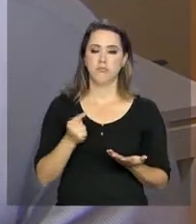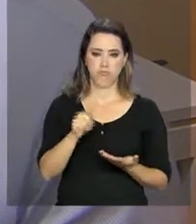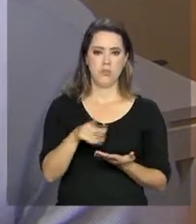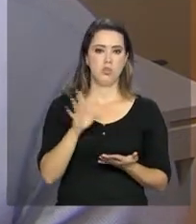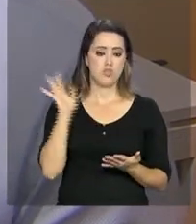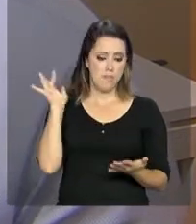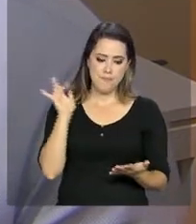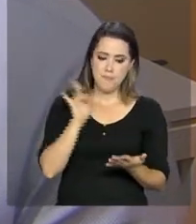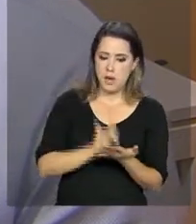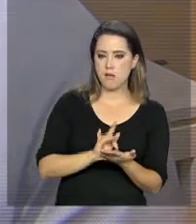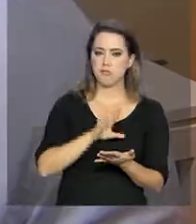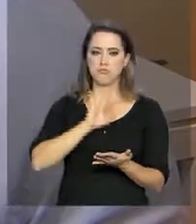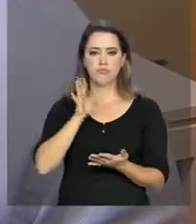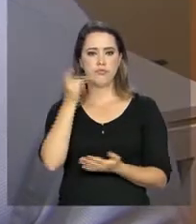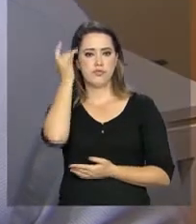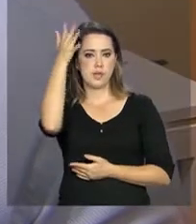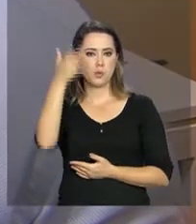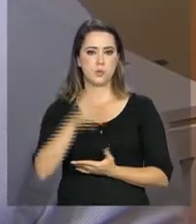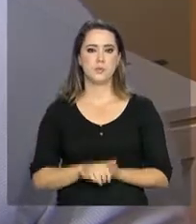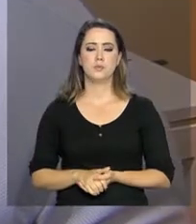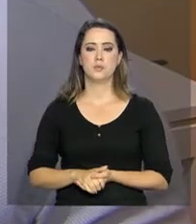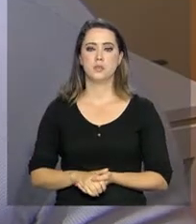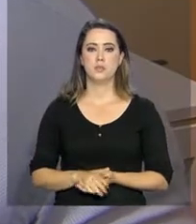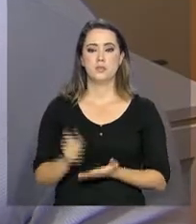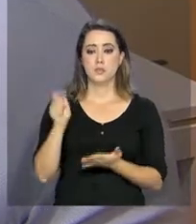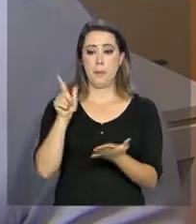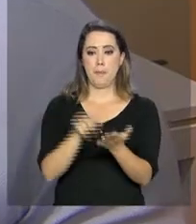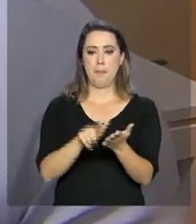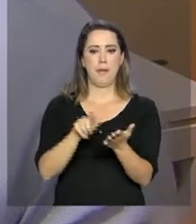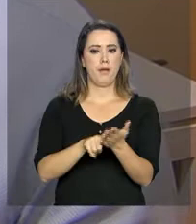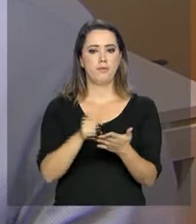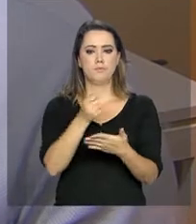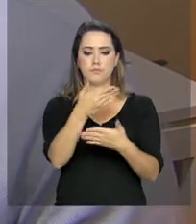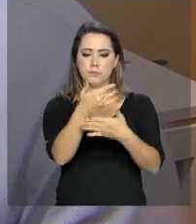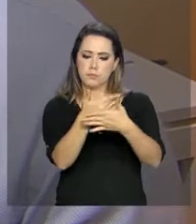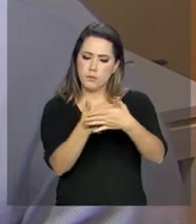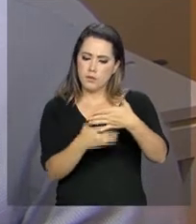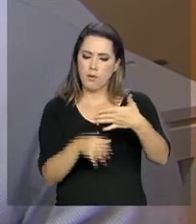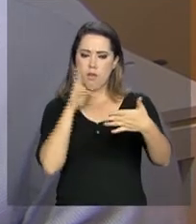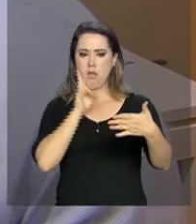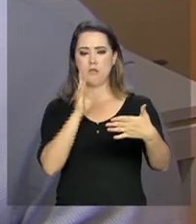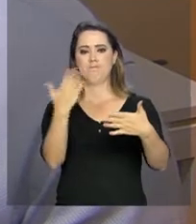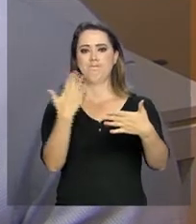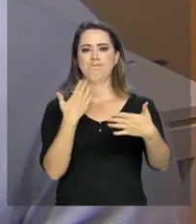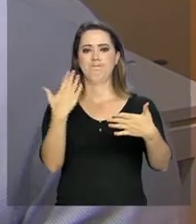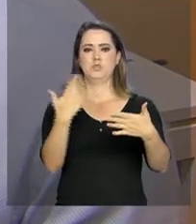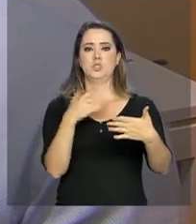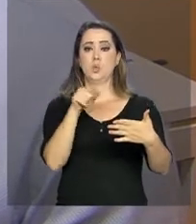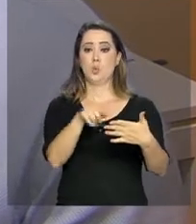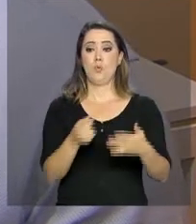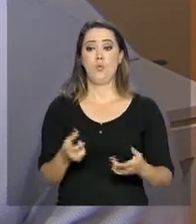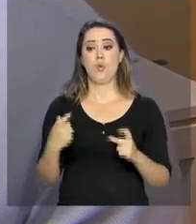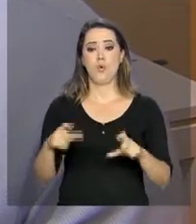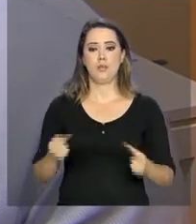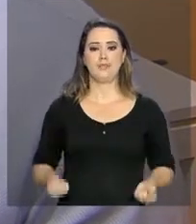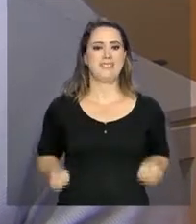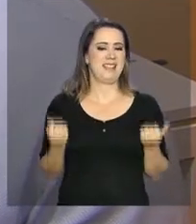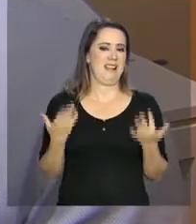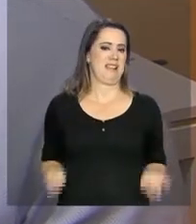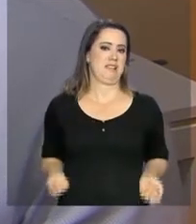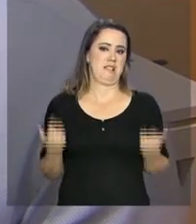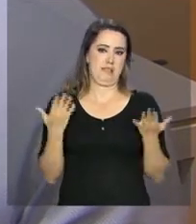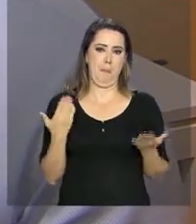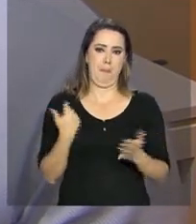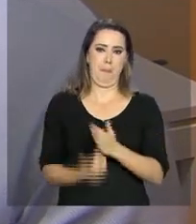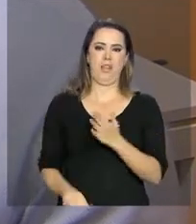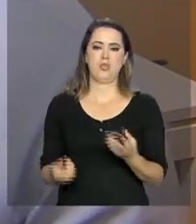então fica muito mais fácil quando você coloca assim um papel principalmente na forma gráfica se consegue ver onde é que você está sangrando ali que está perdendo